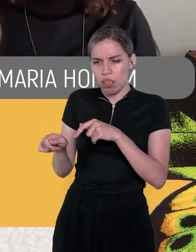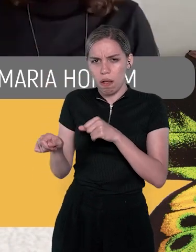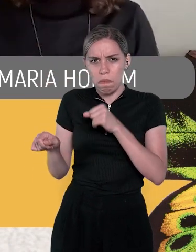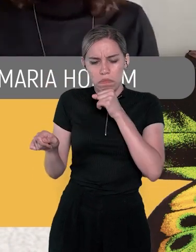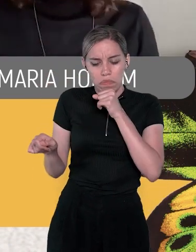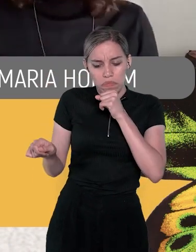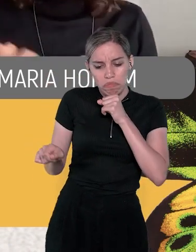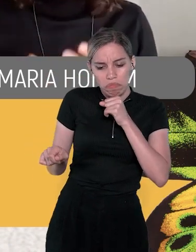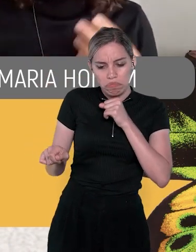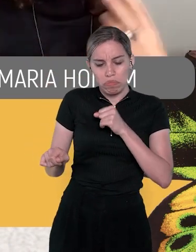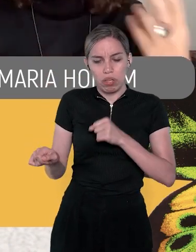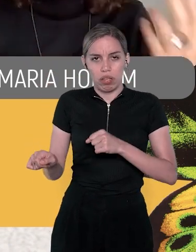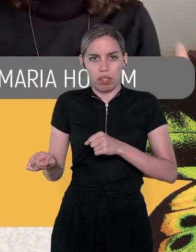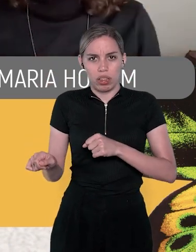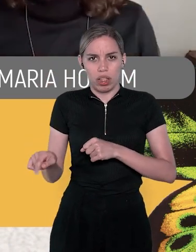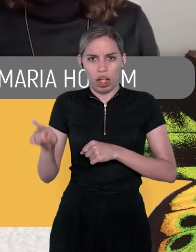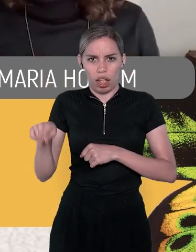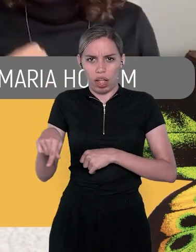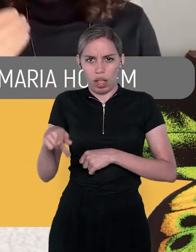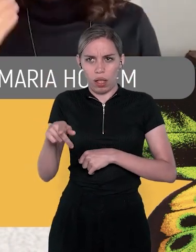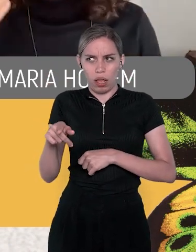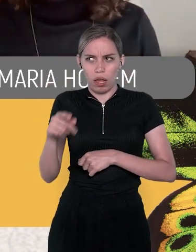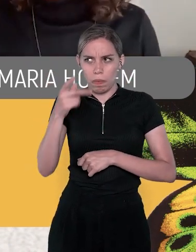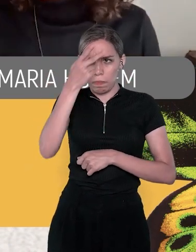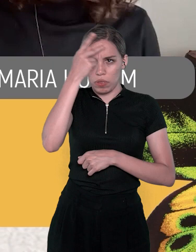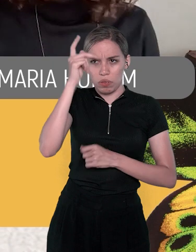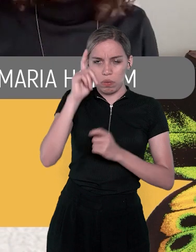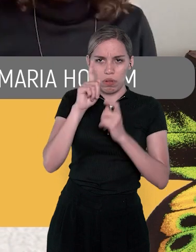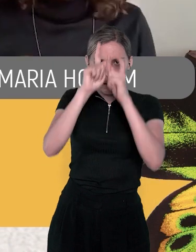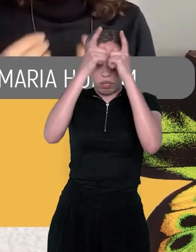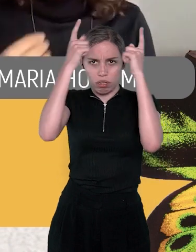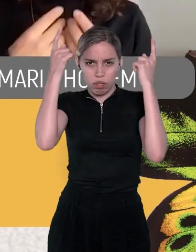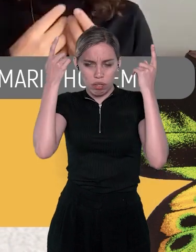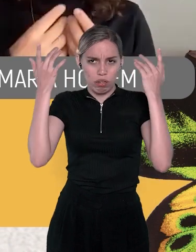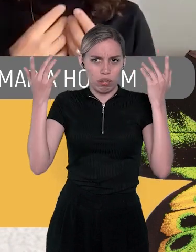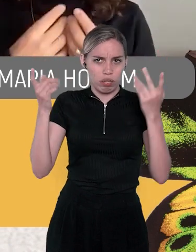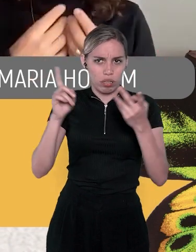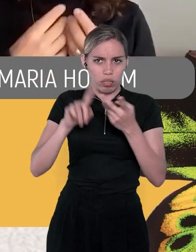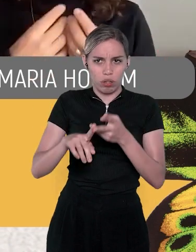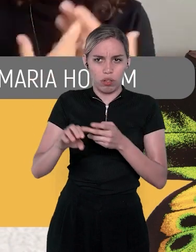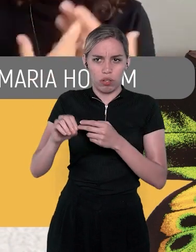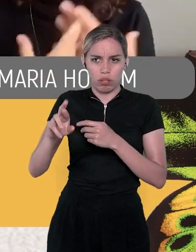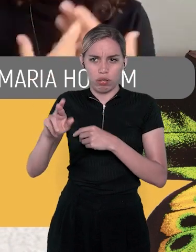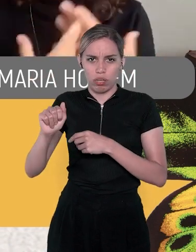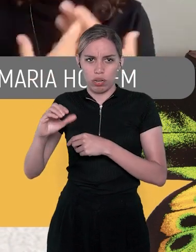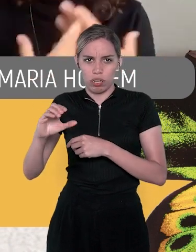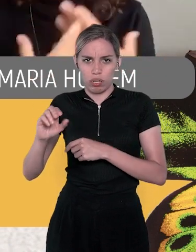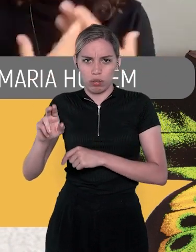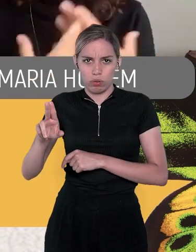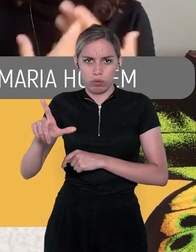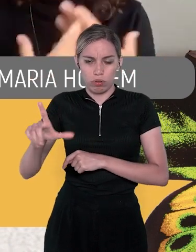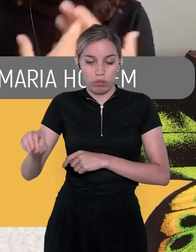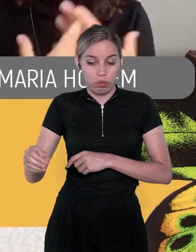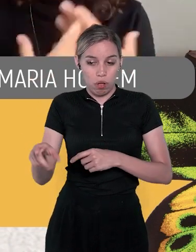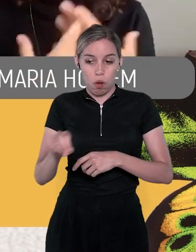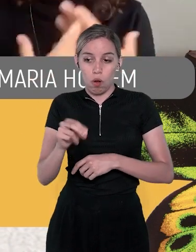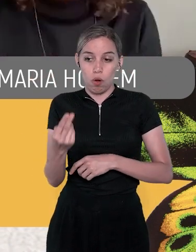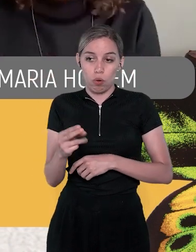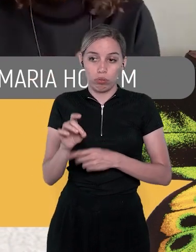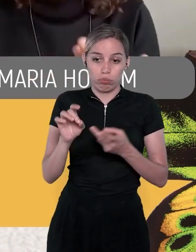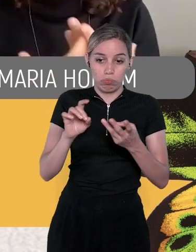sábio ancião, é um pouco Jung, são os gregos, é o oráculo, é a experiência,